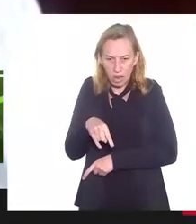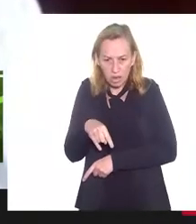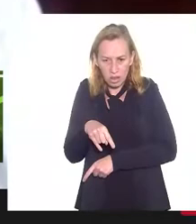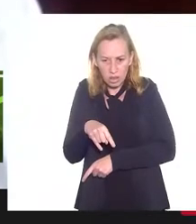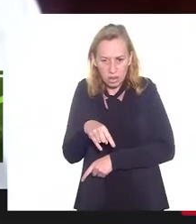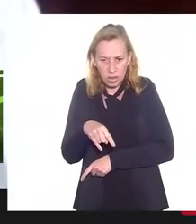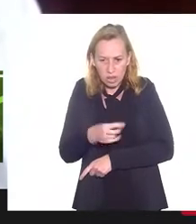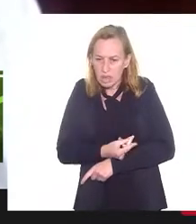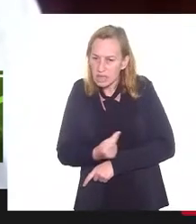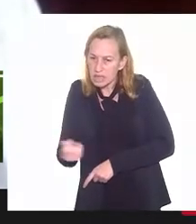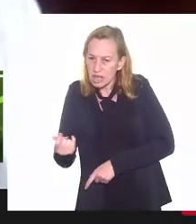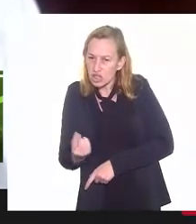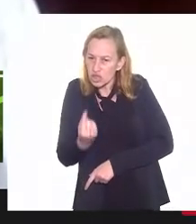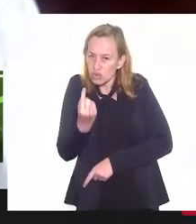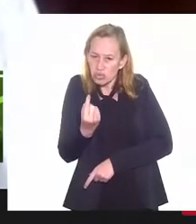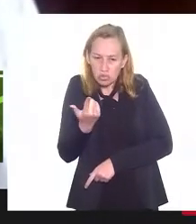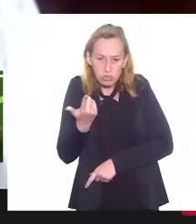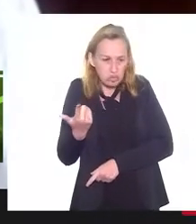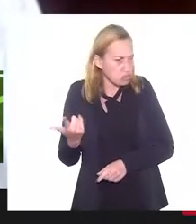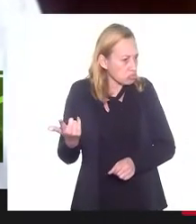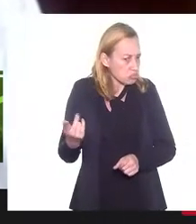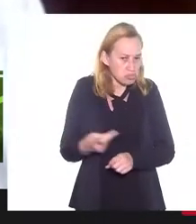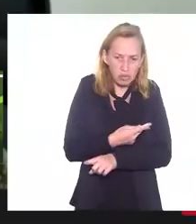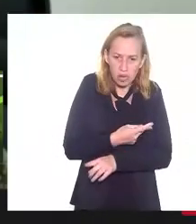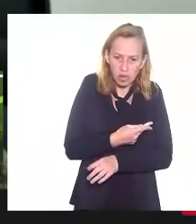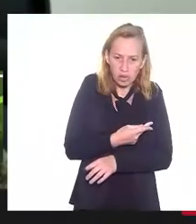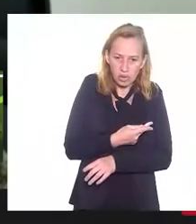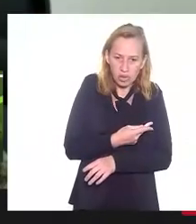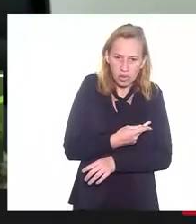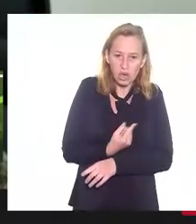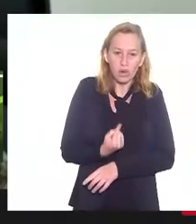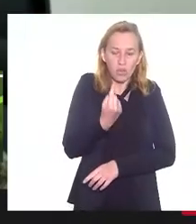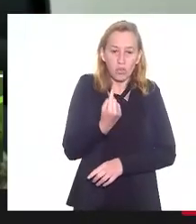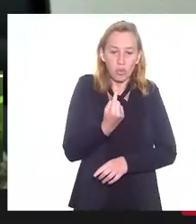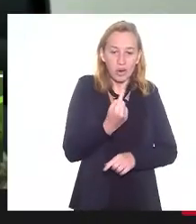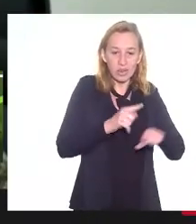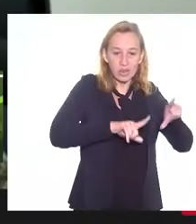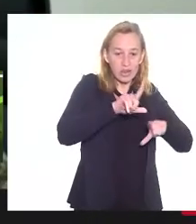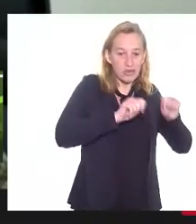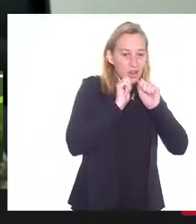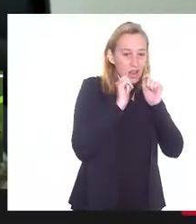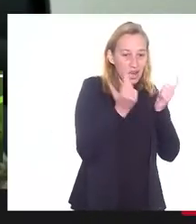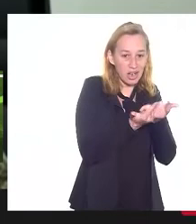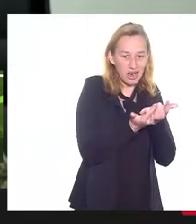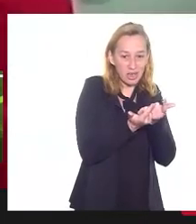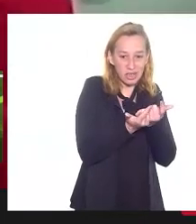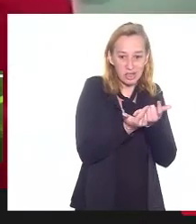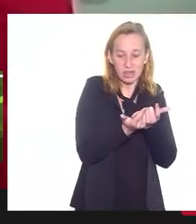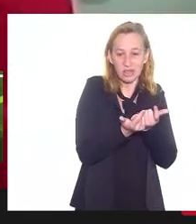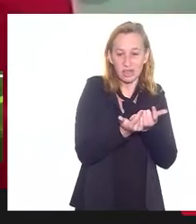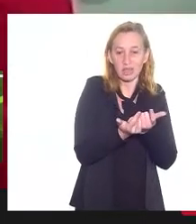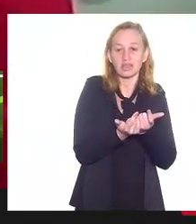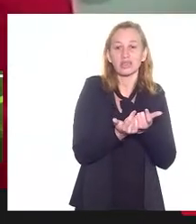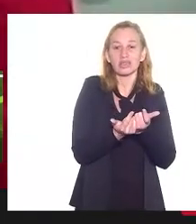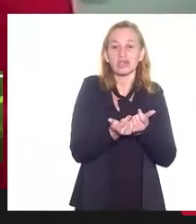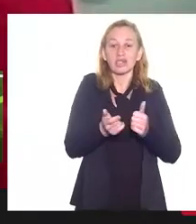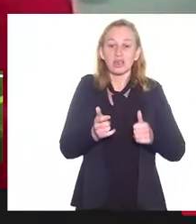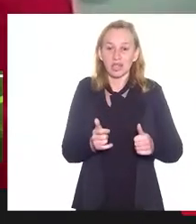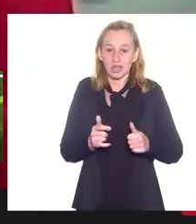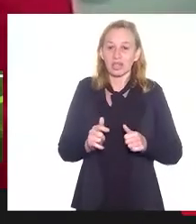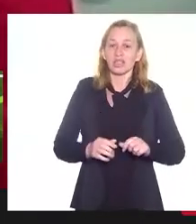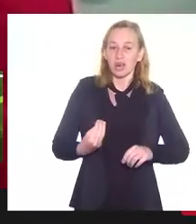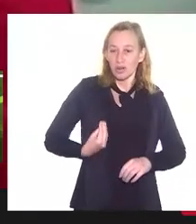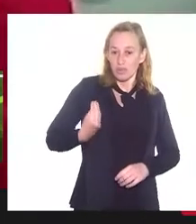Tentei sair de uma aqui, não aconteceu. Uma da TV Alerj. Que nós estamos transmitindo ao vivo a TV Alerj. Então,